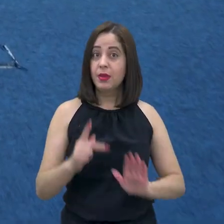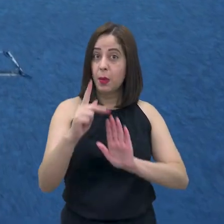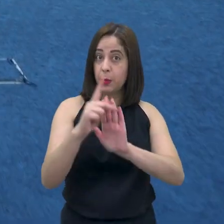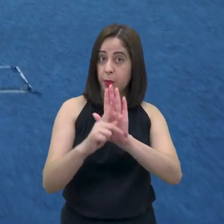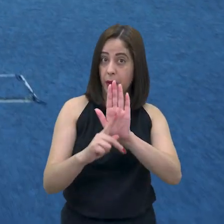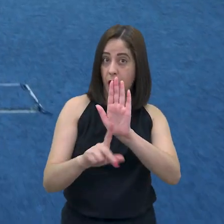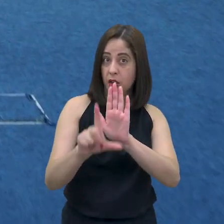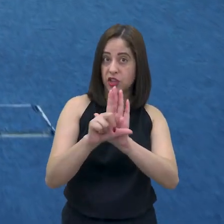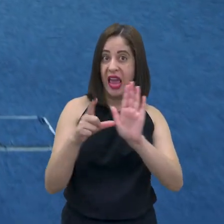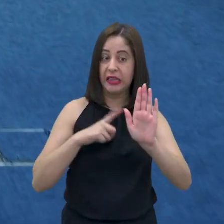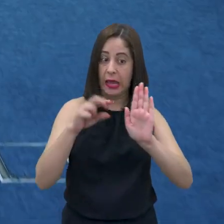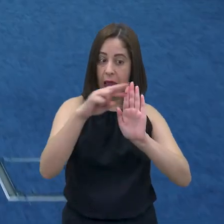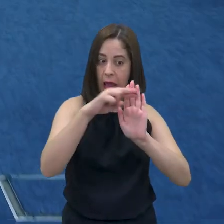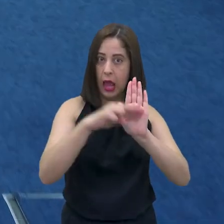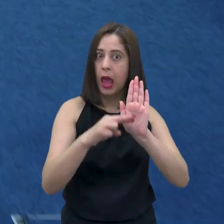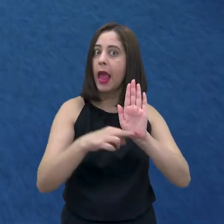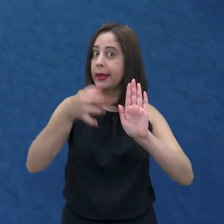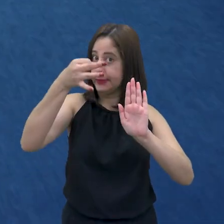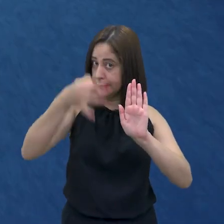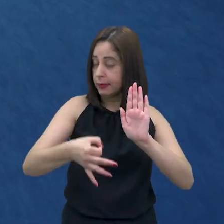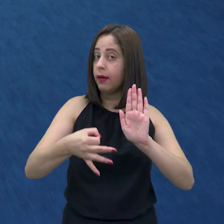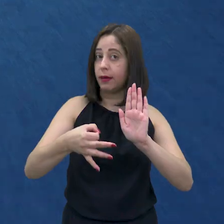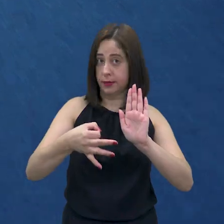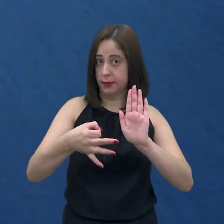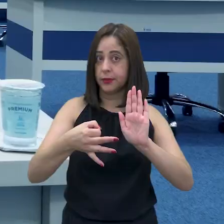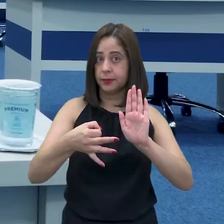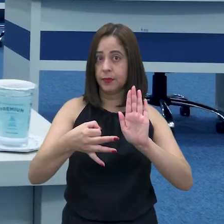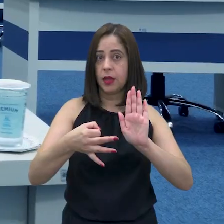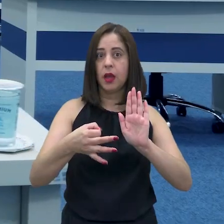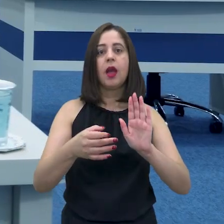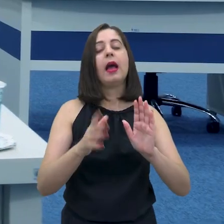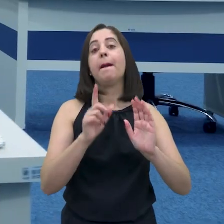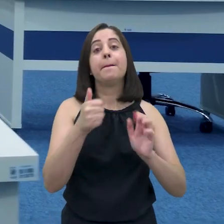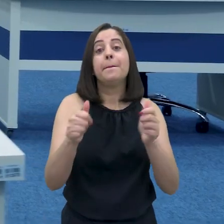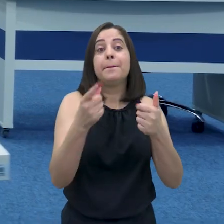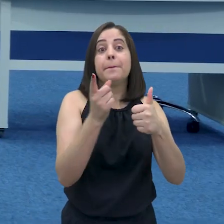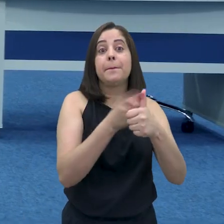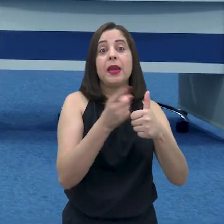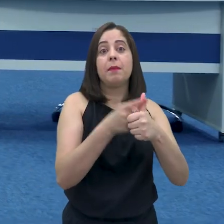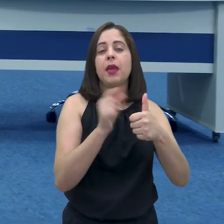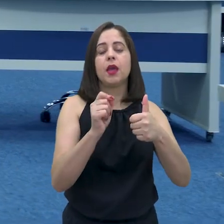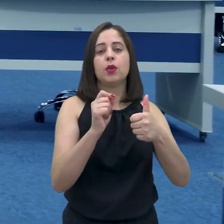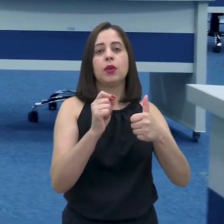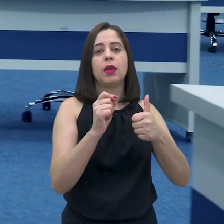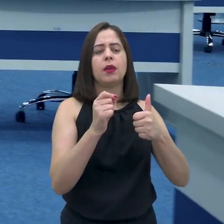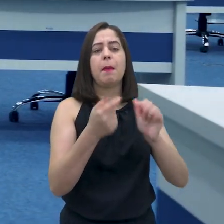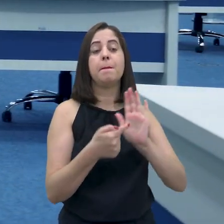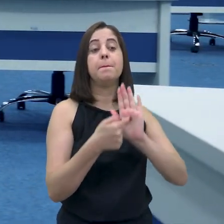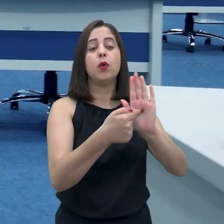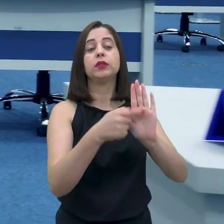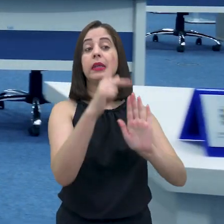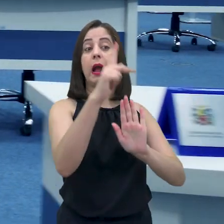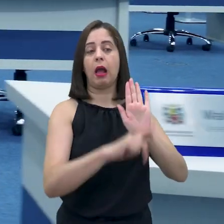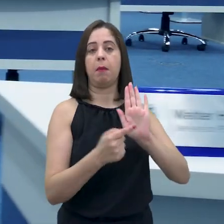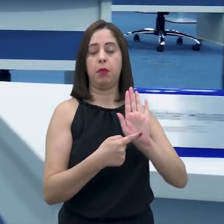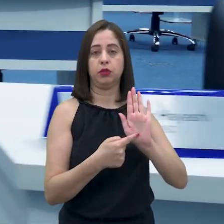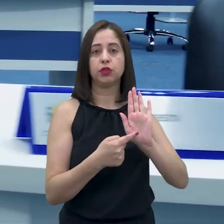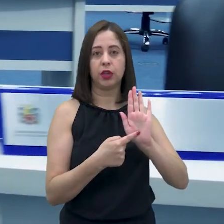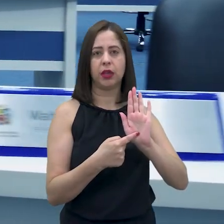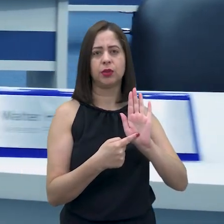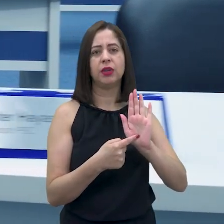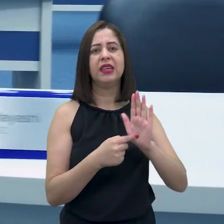deles segue regras claras e transparentes. Tudo começa com a apresentação de um projeto, que na